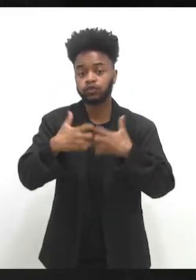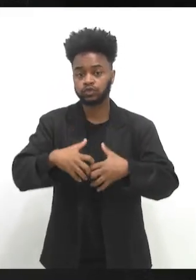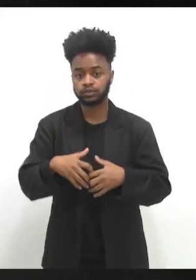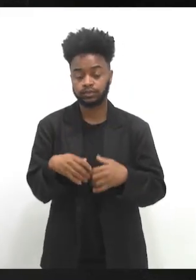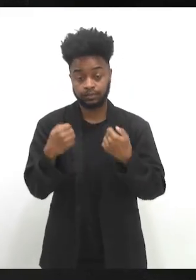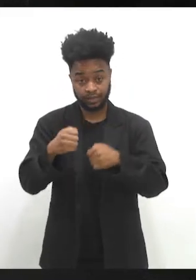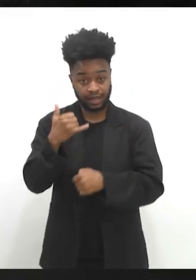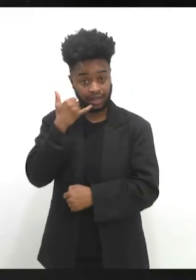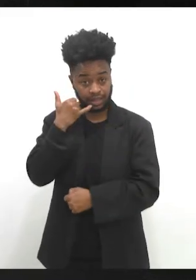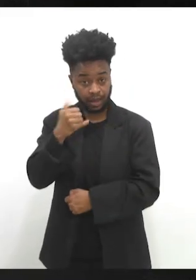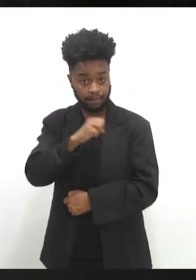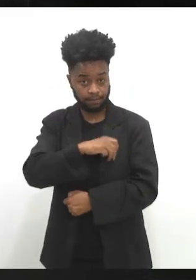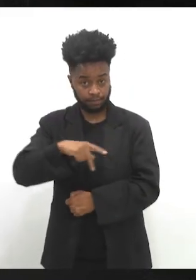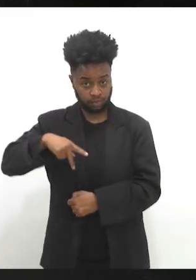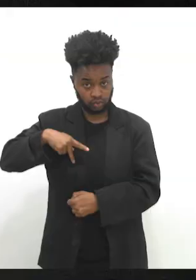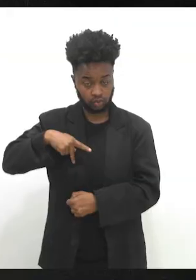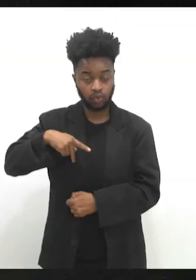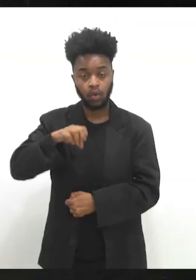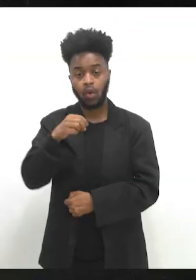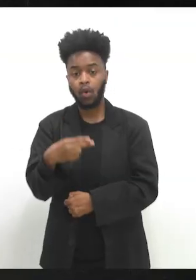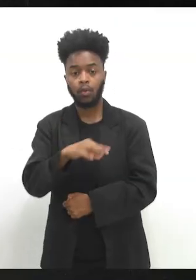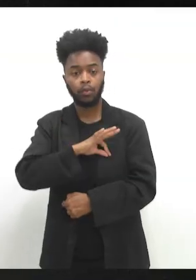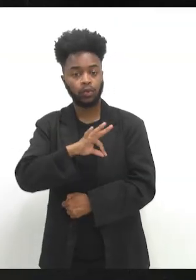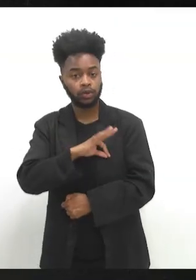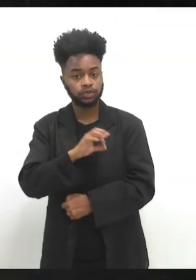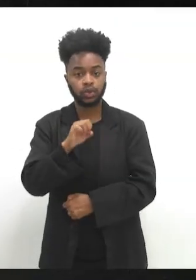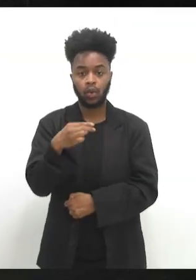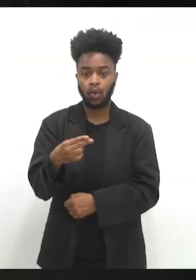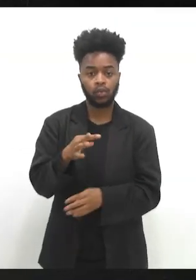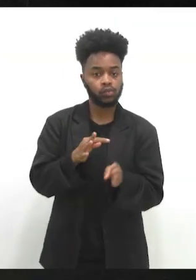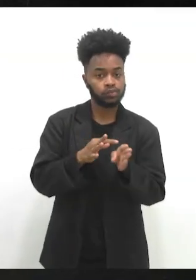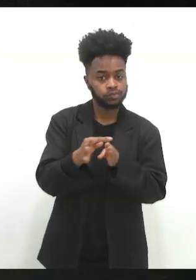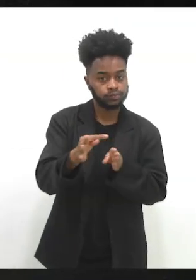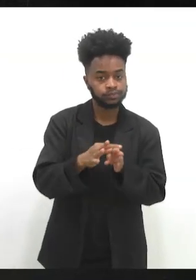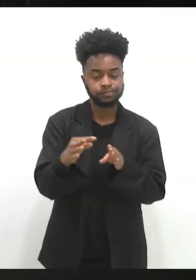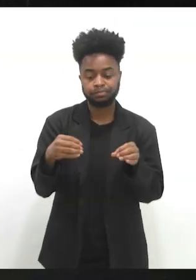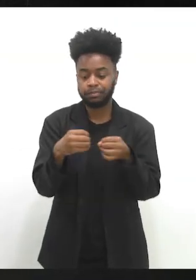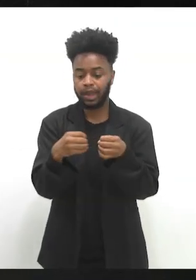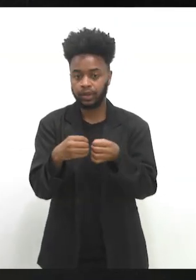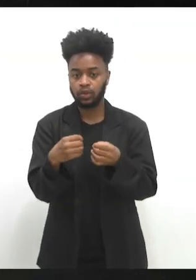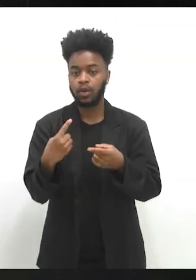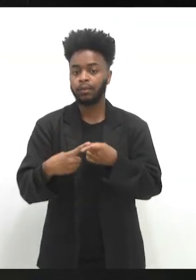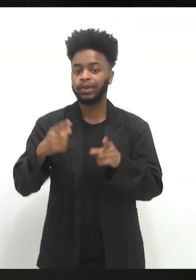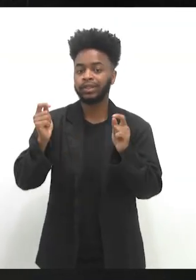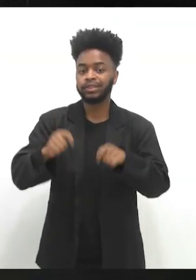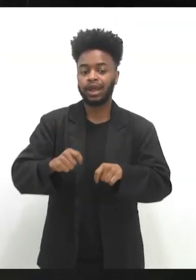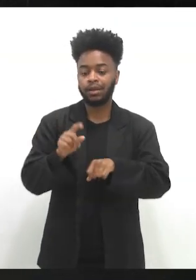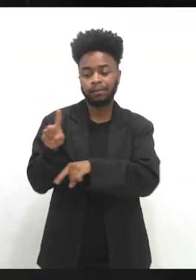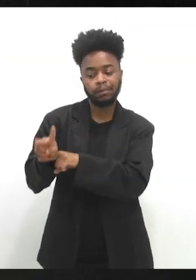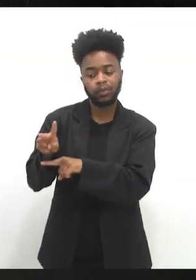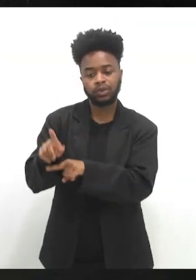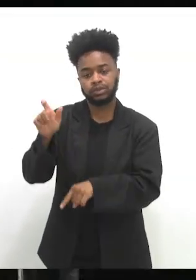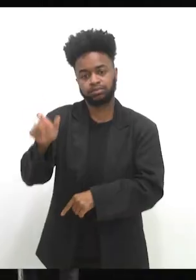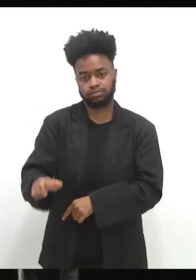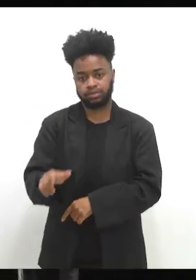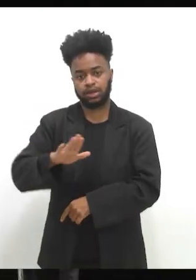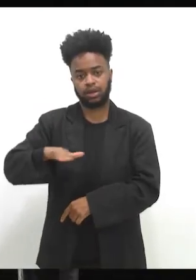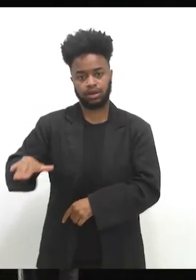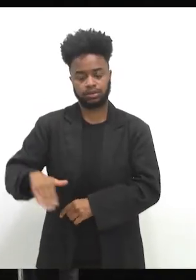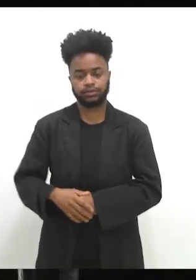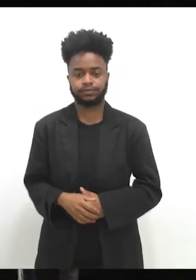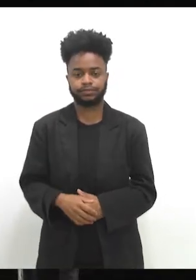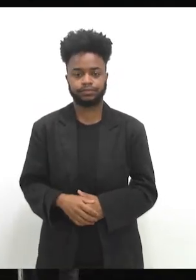esse caminho aí? Ligar para o Ministério Público ou para a polícia ou para o conselho tutelar mais próximo para que eles possam vir em proteção